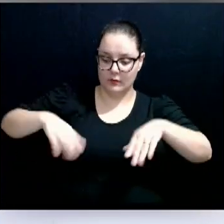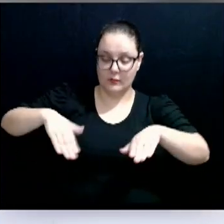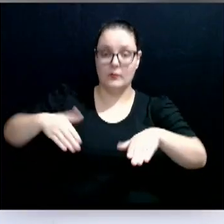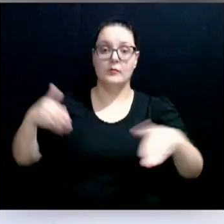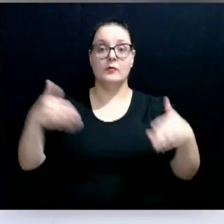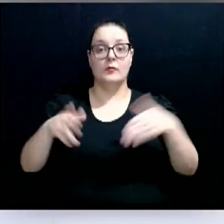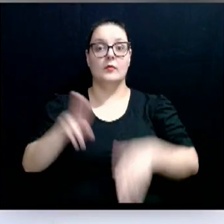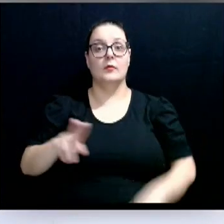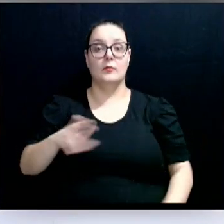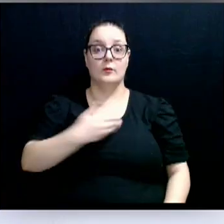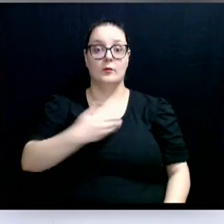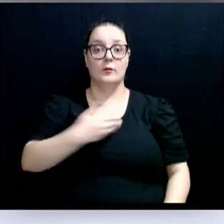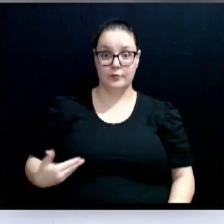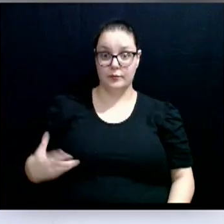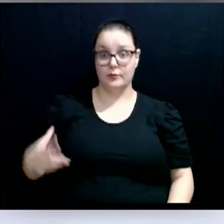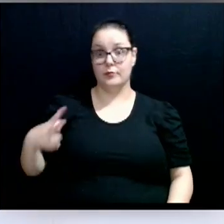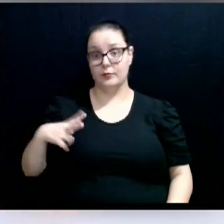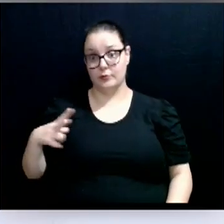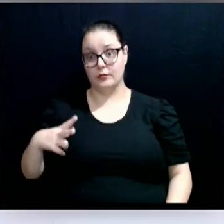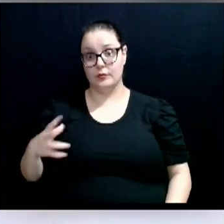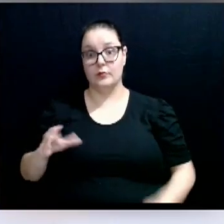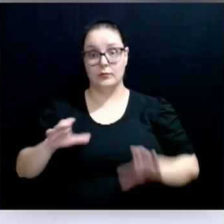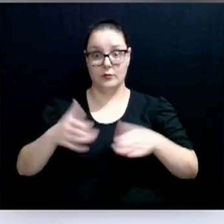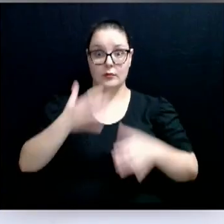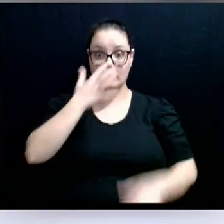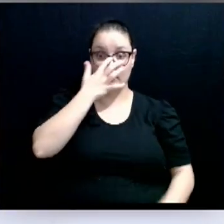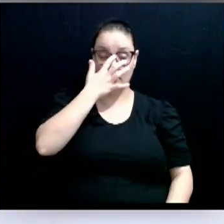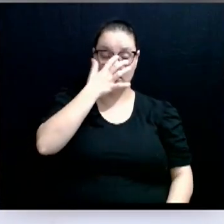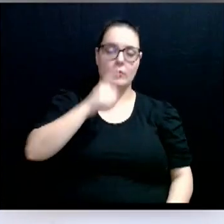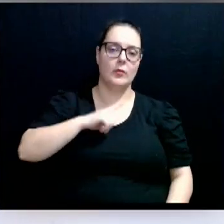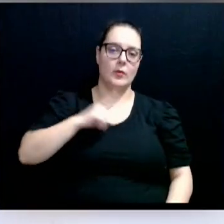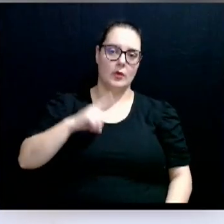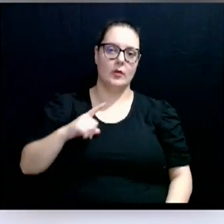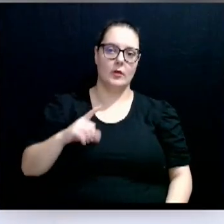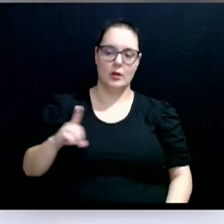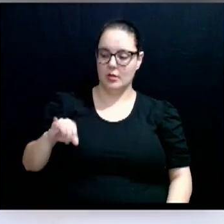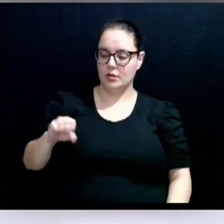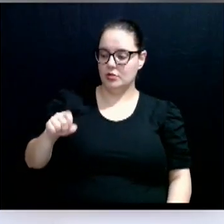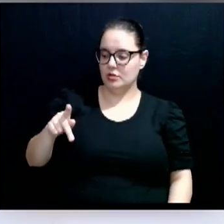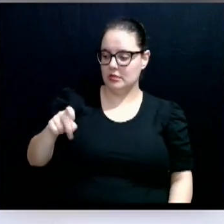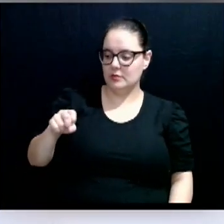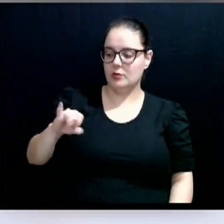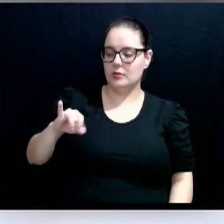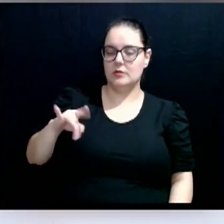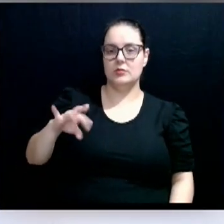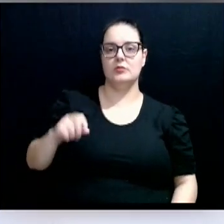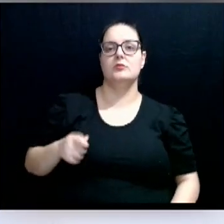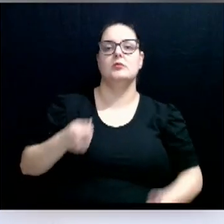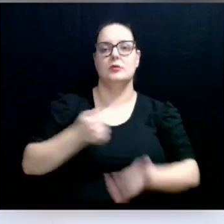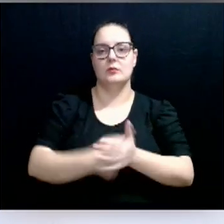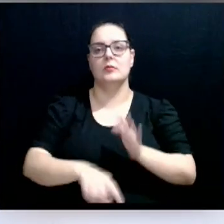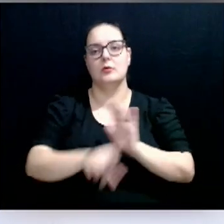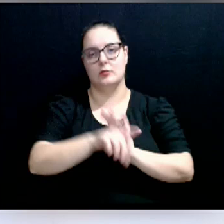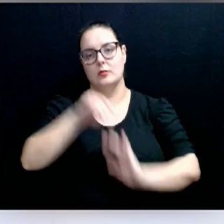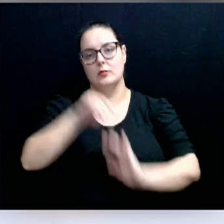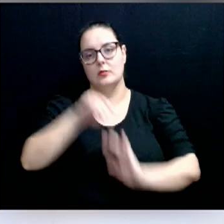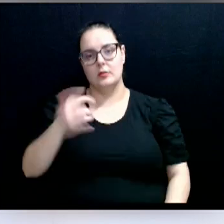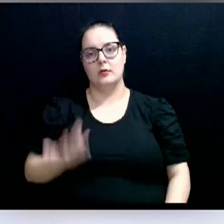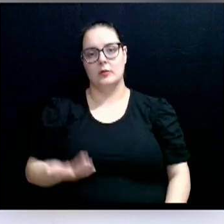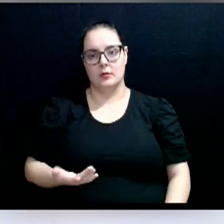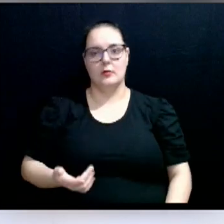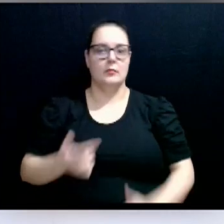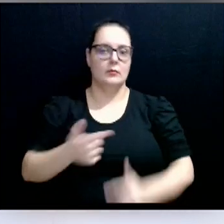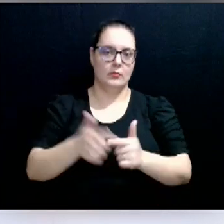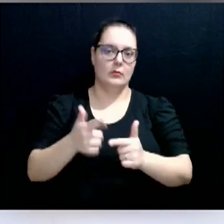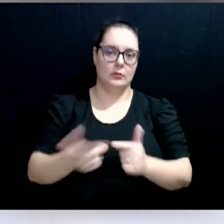público ou coletivo, terá que ter esses dispositivos e cumprir essa lei, para evitar, assim, esse problema